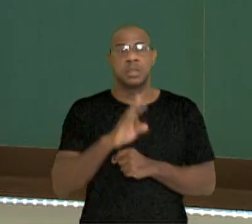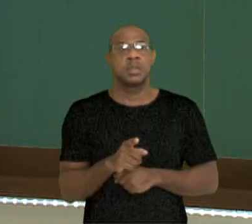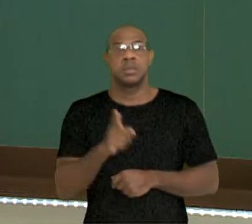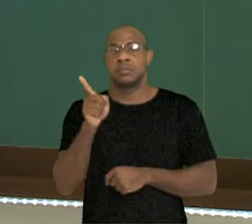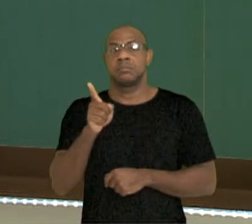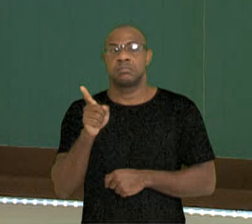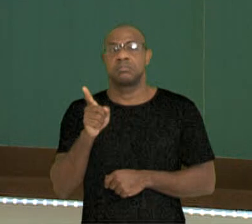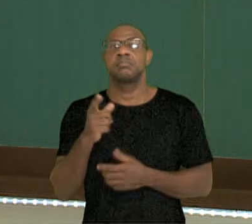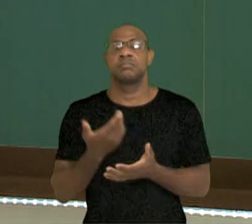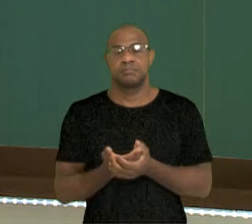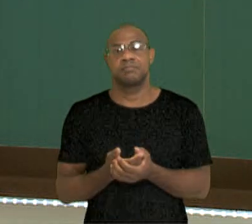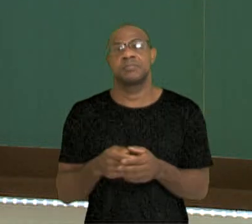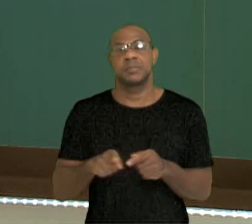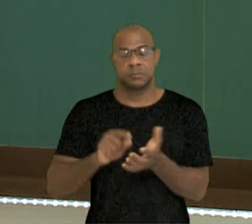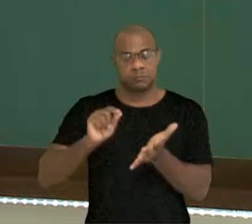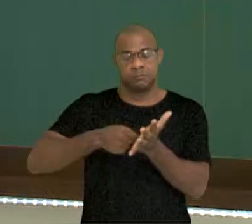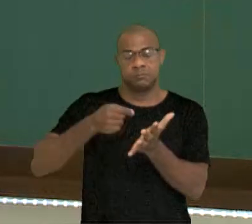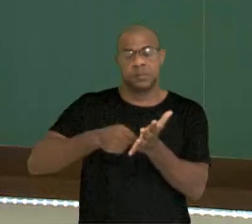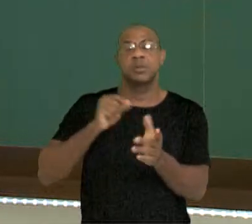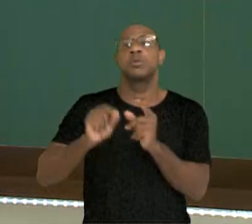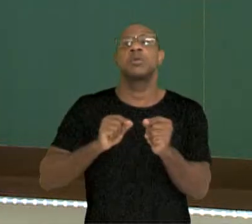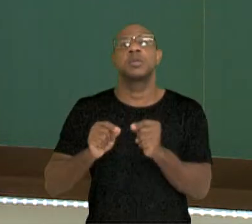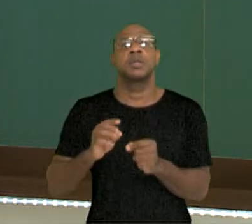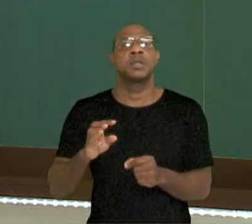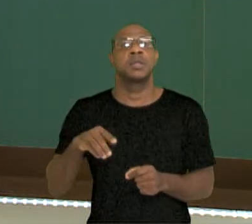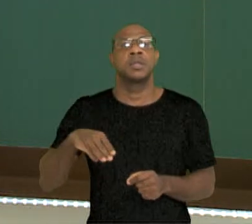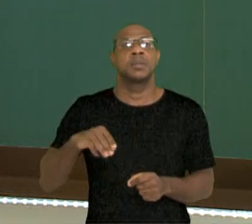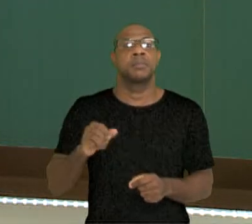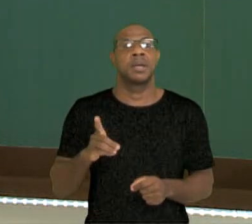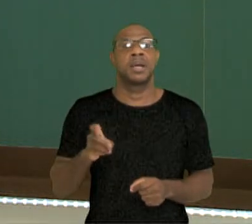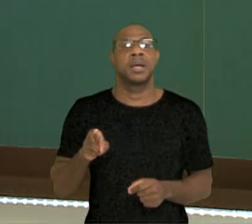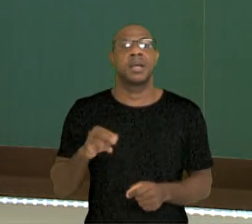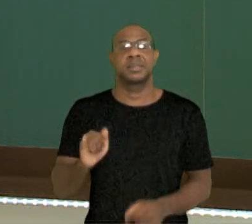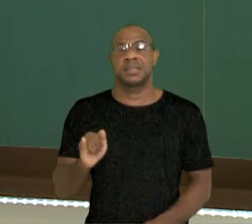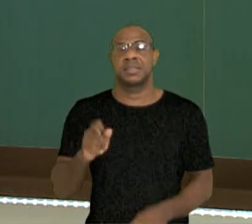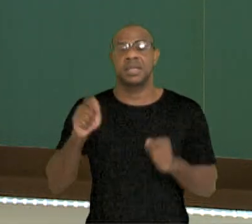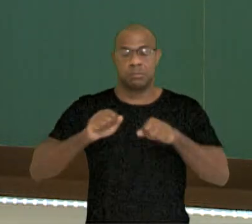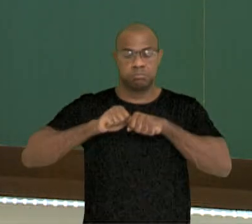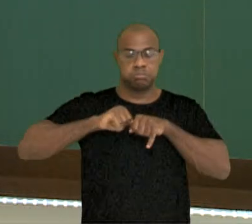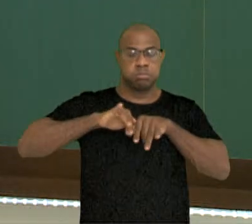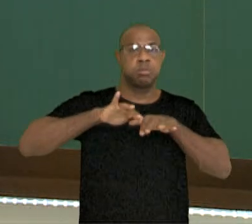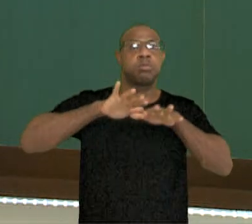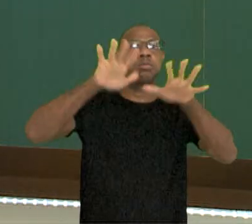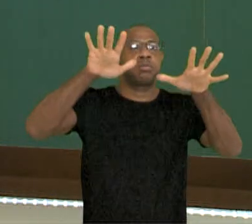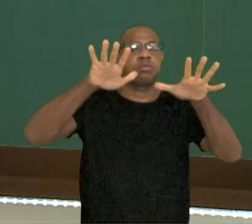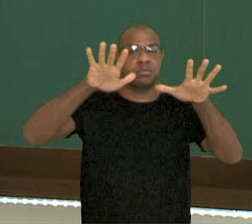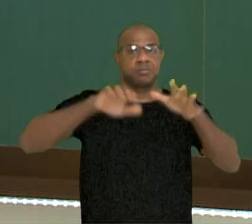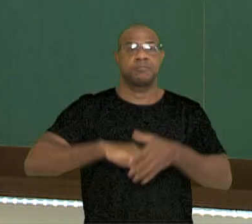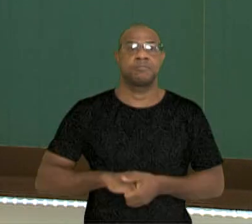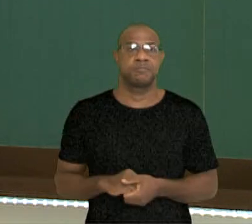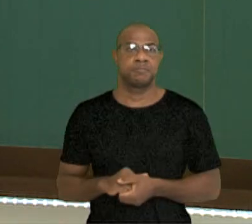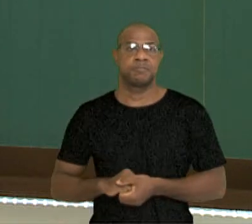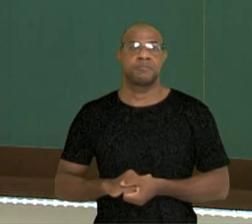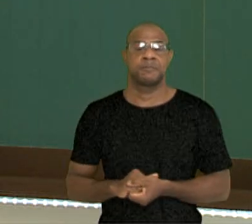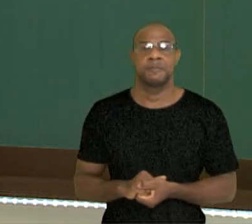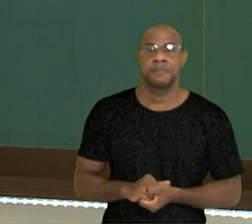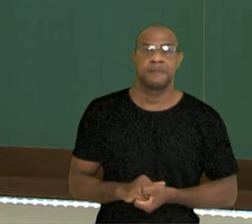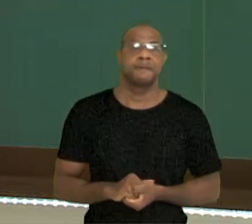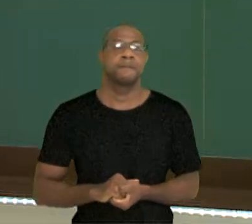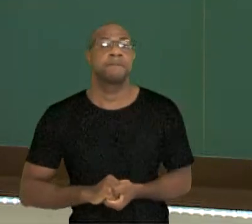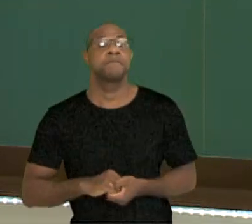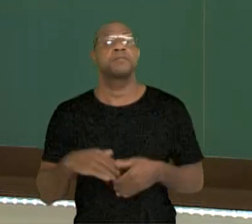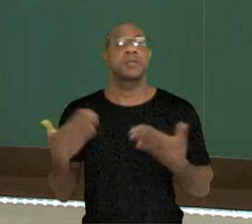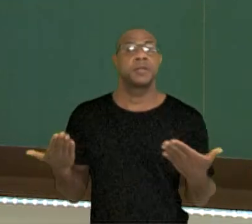a partir do Tratado de Madrid, em 1750, que é essa ideia da expansão do território brasileiro, certo?